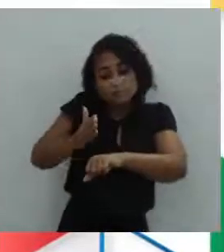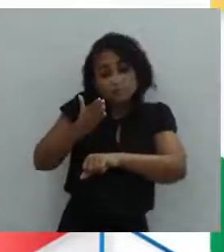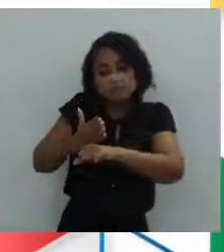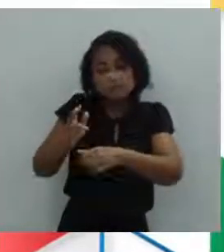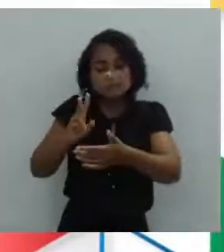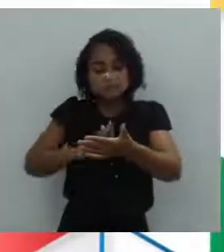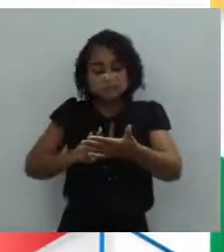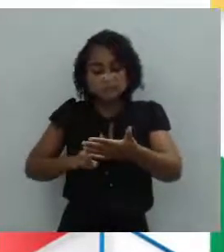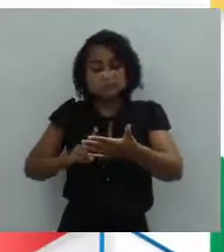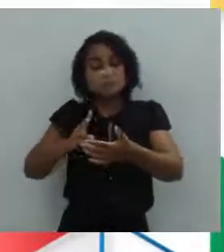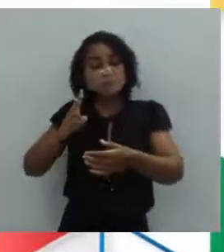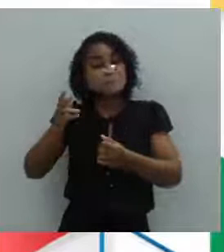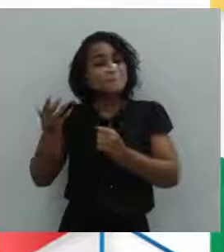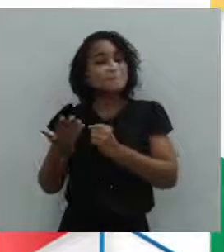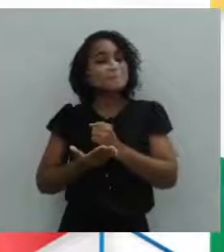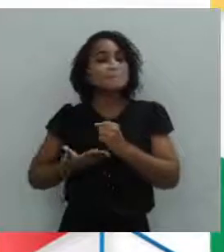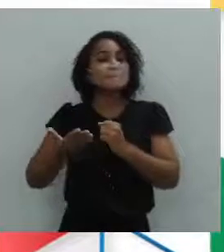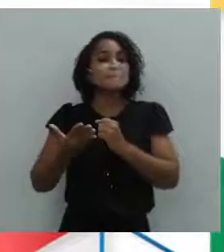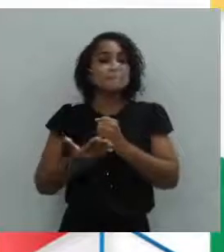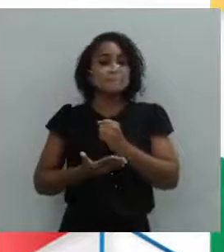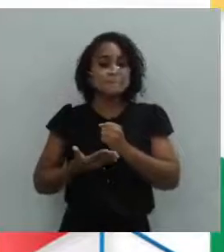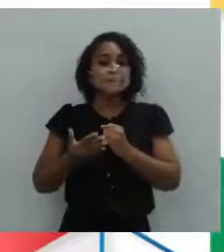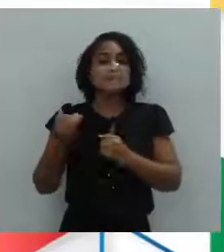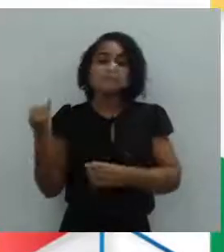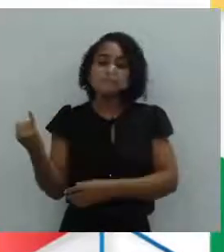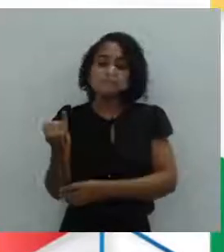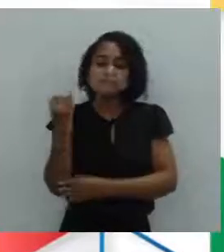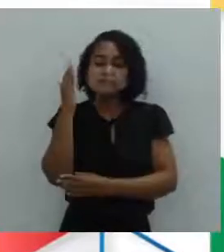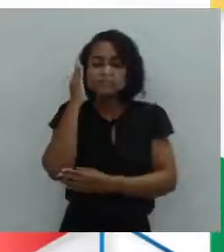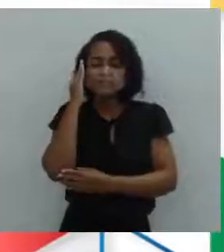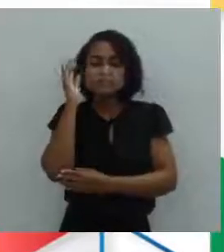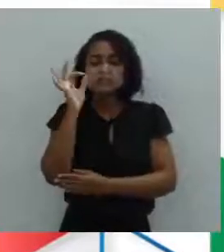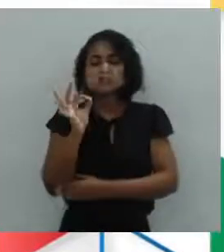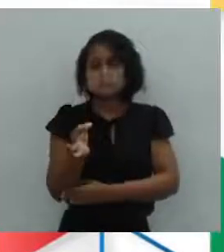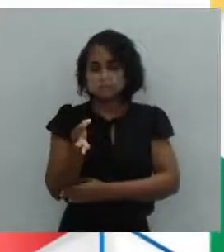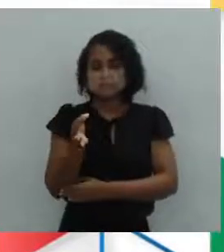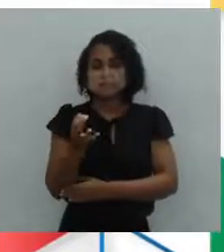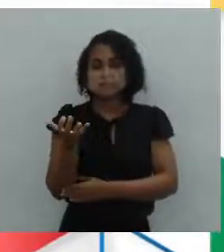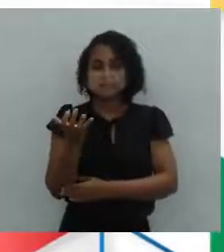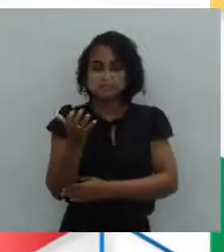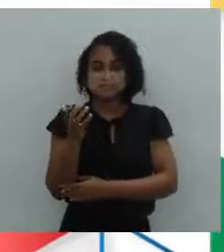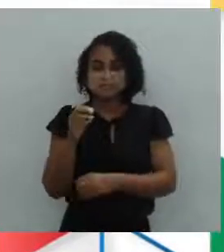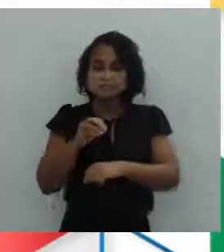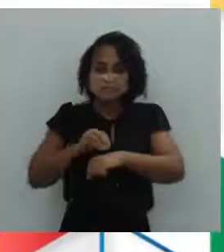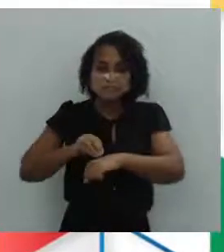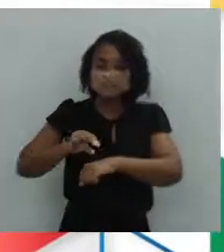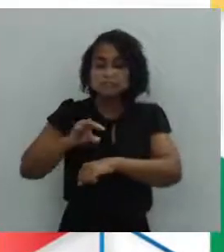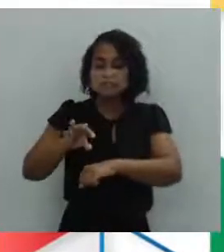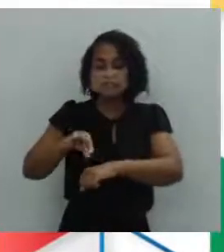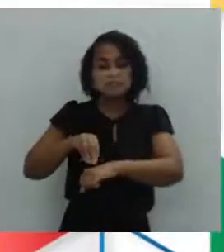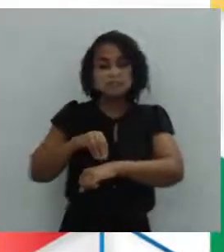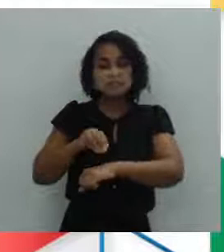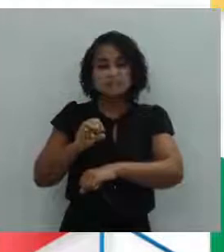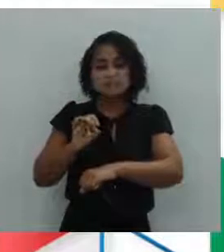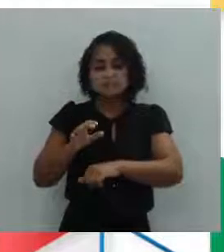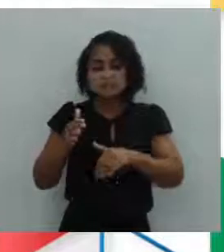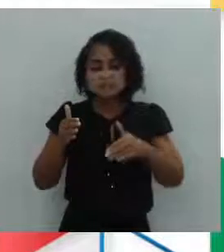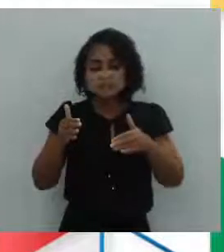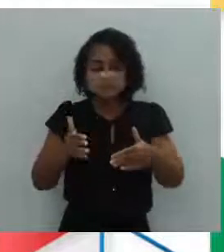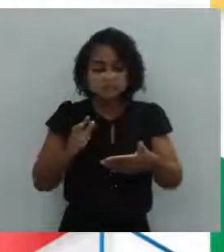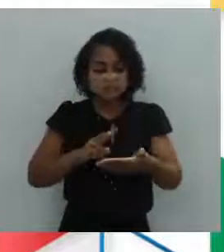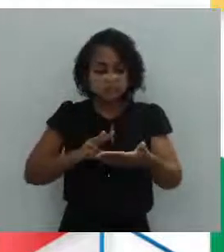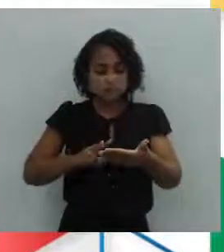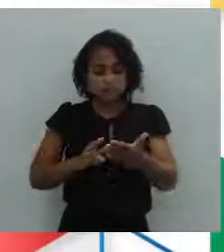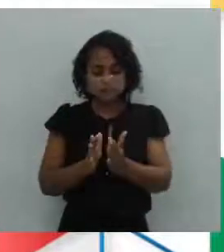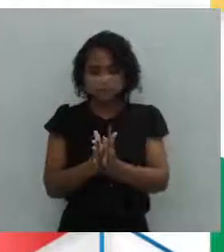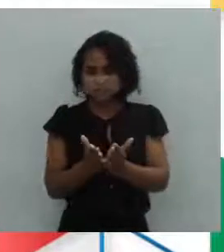são essenciais para que a gente compreenda exatamente aquilo que querem nos transmitir. E não se restringe à leitura